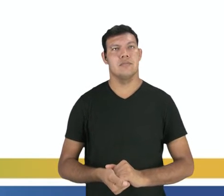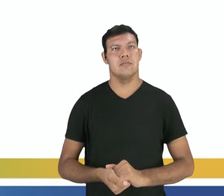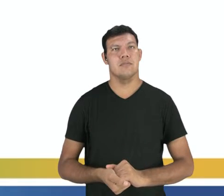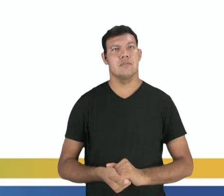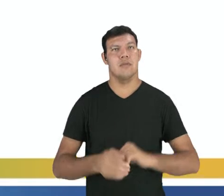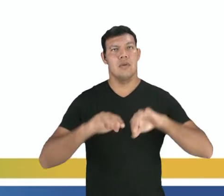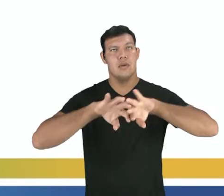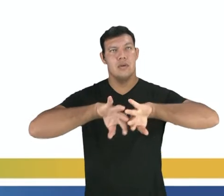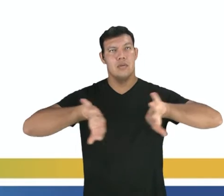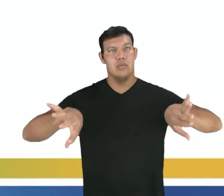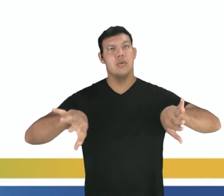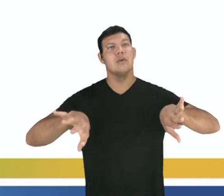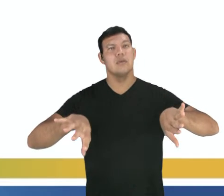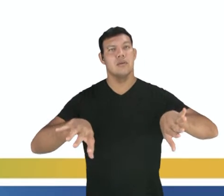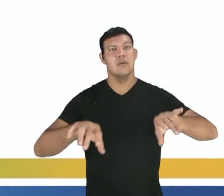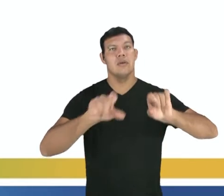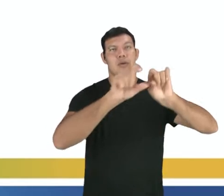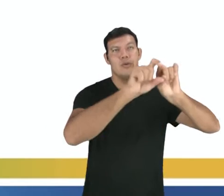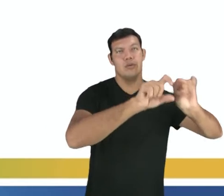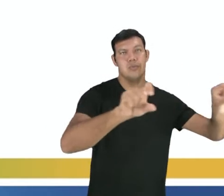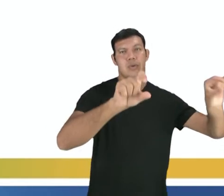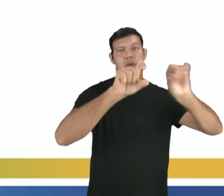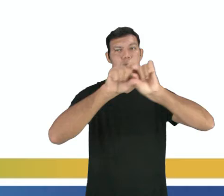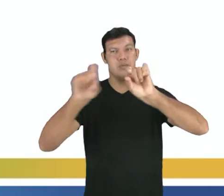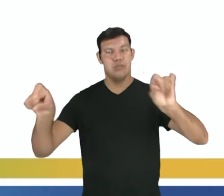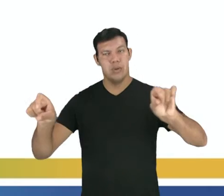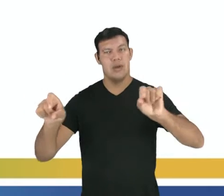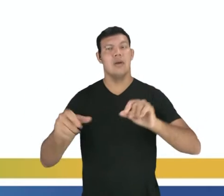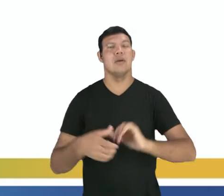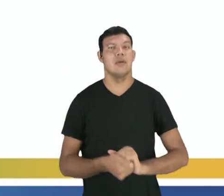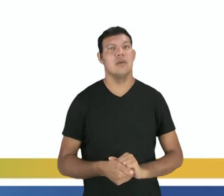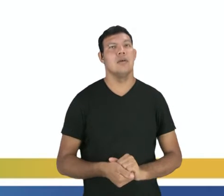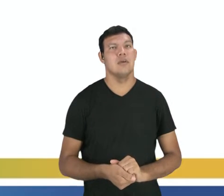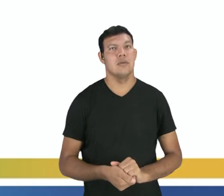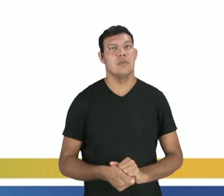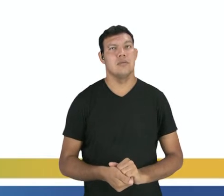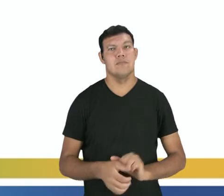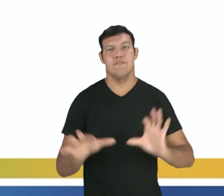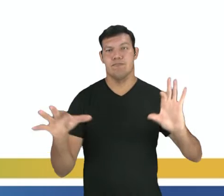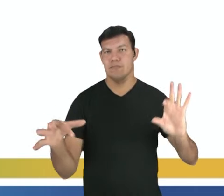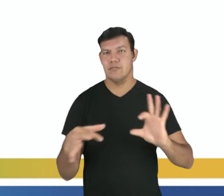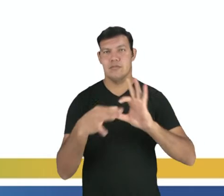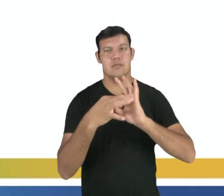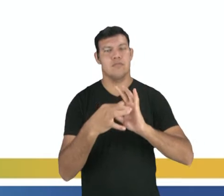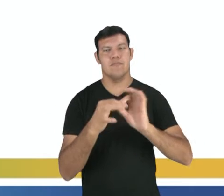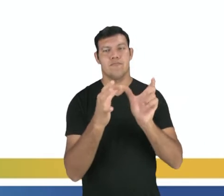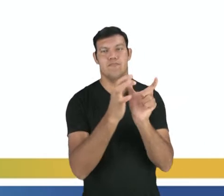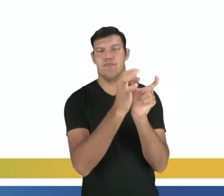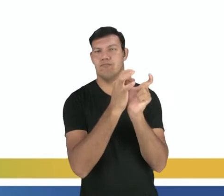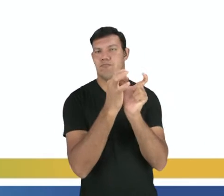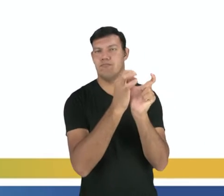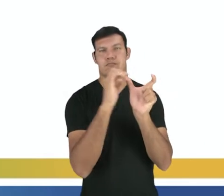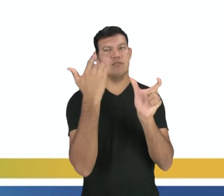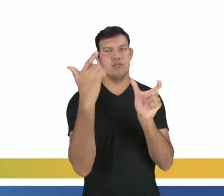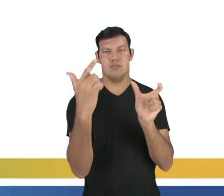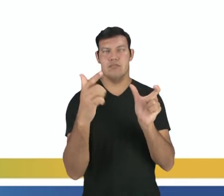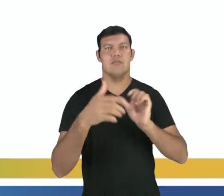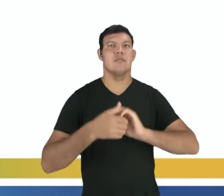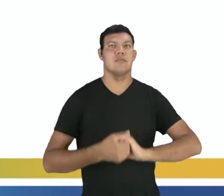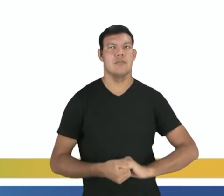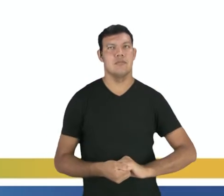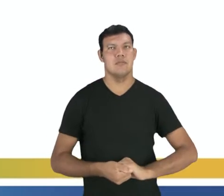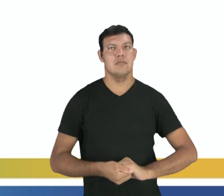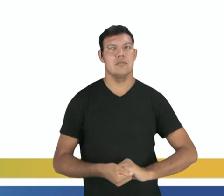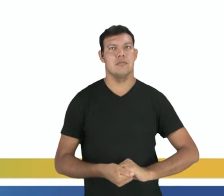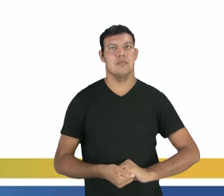Para separar orações paralelas justapostas, isto é, não ligadas por conjunções. Justaposta é porque não tem